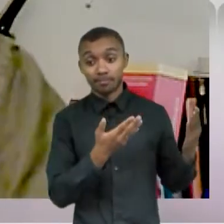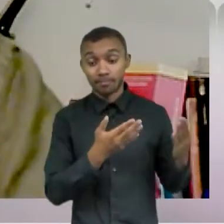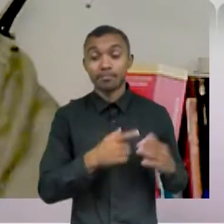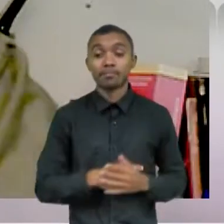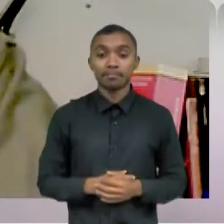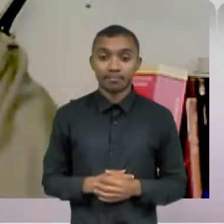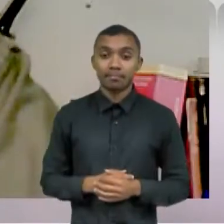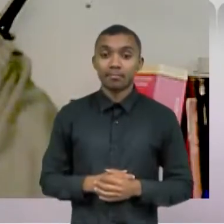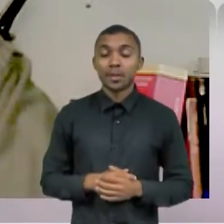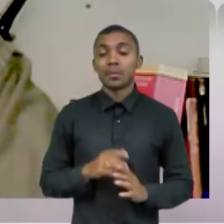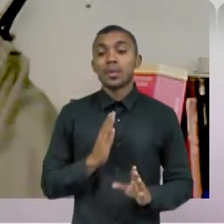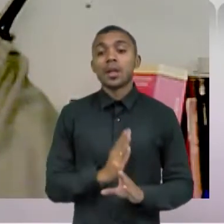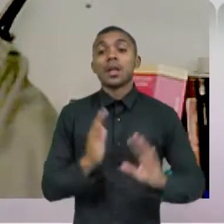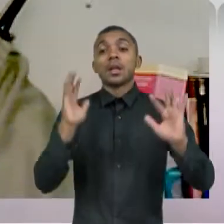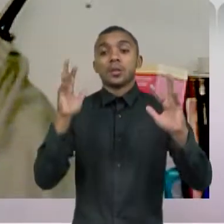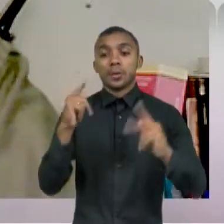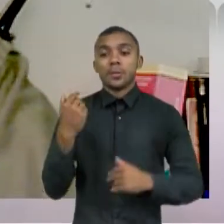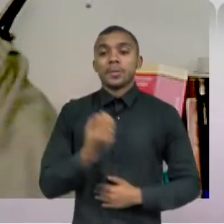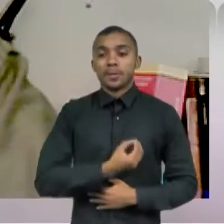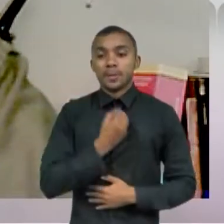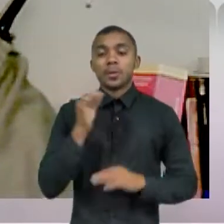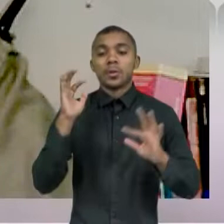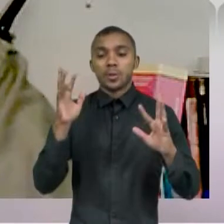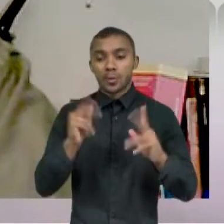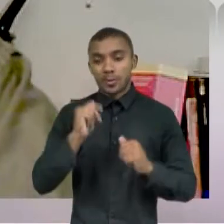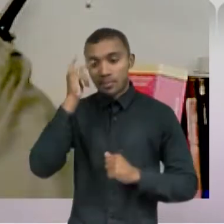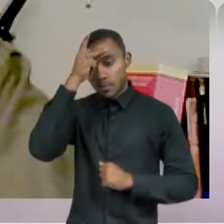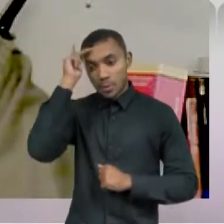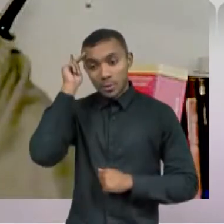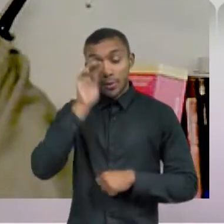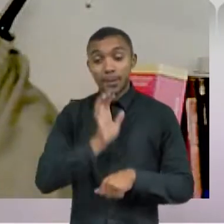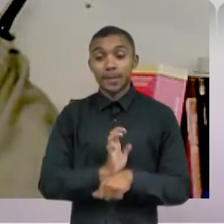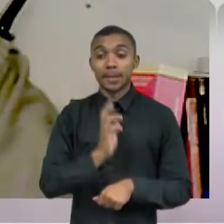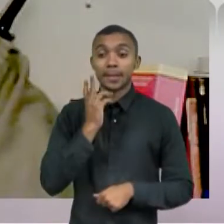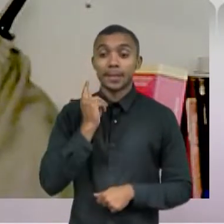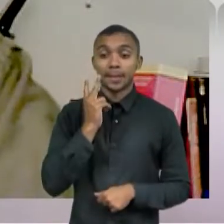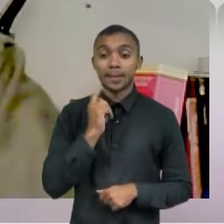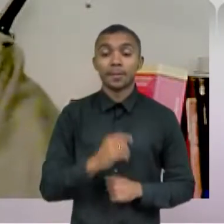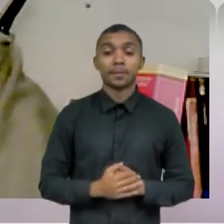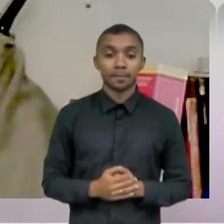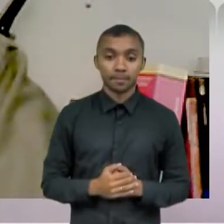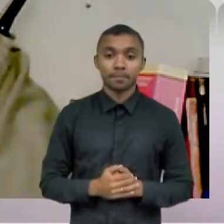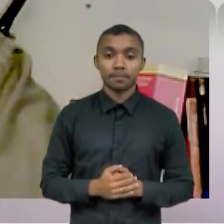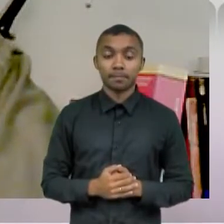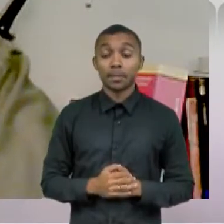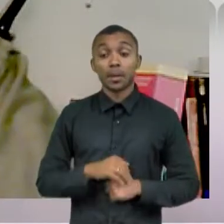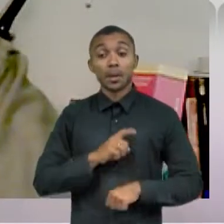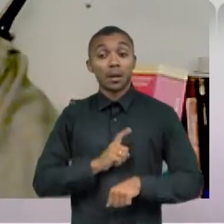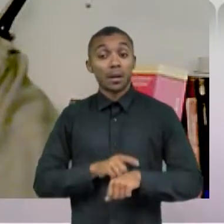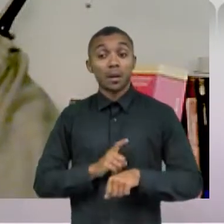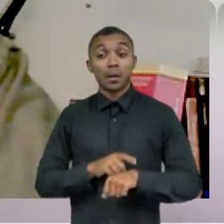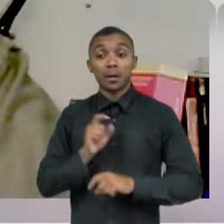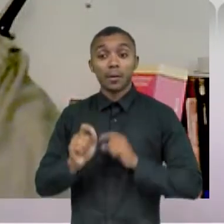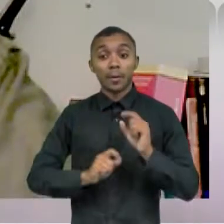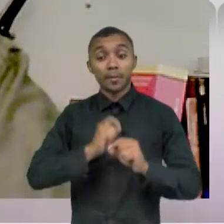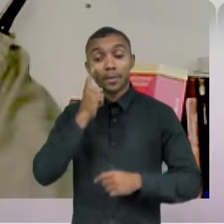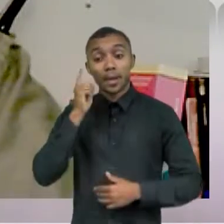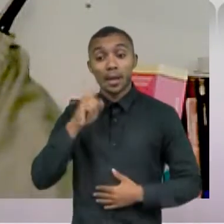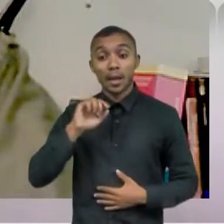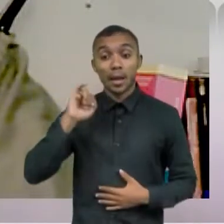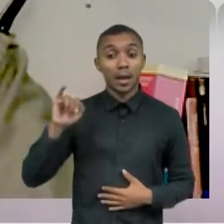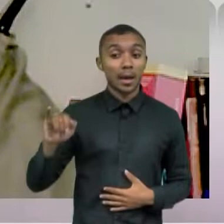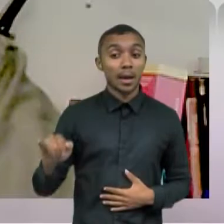pessoa que está presente na vida de todos nós, né, na vida de todos os cearenses. E aproveitei a oportunidade